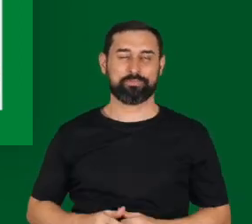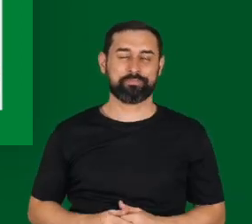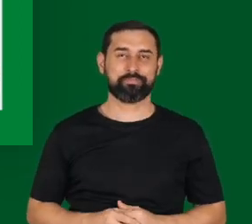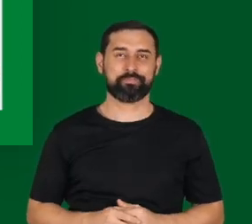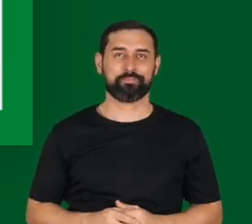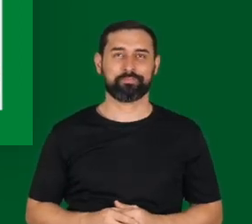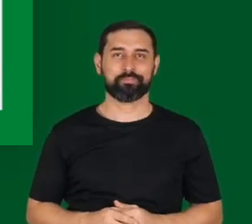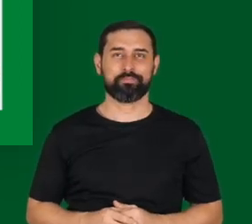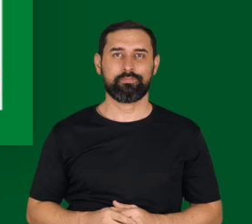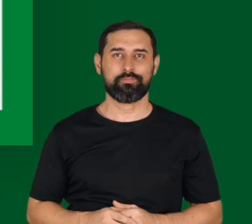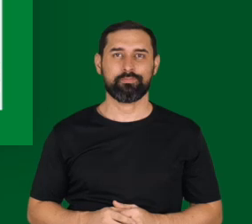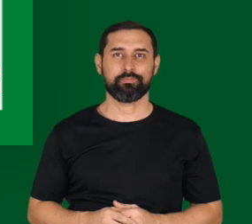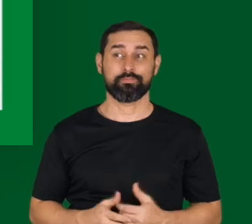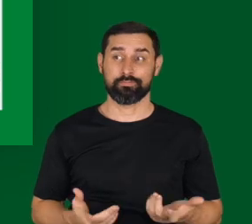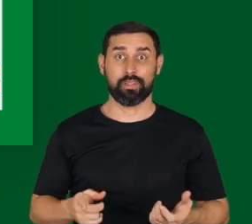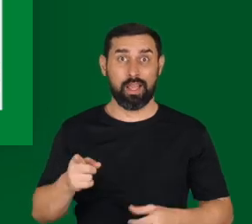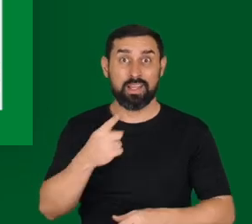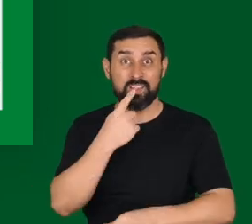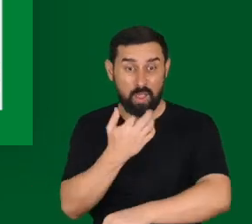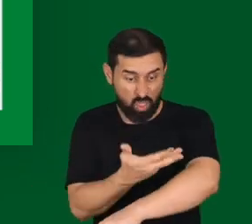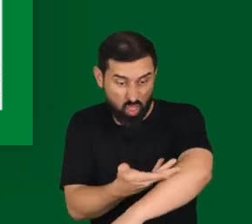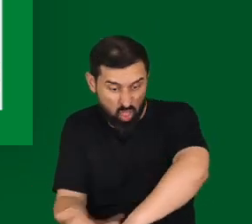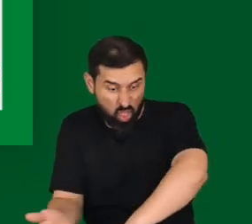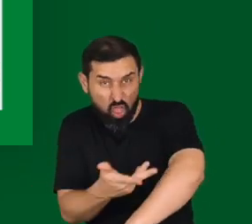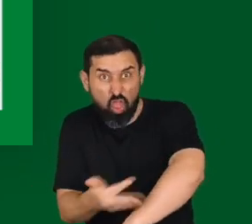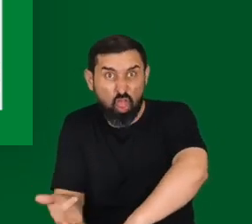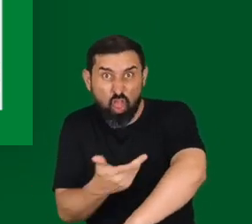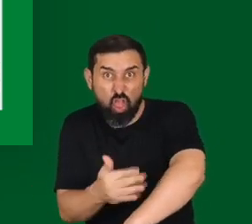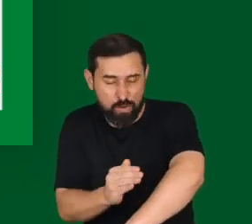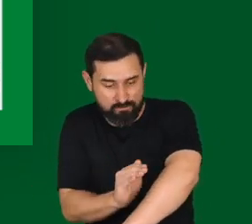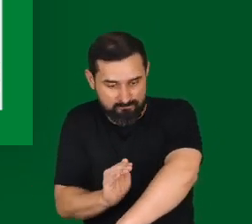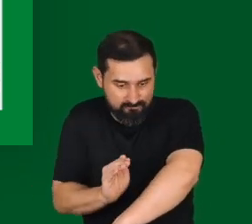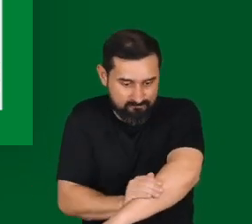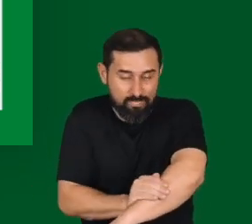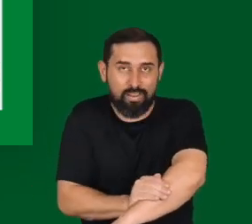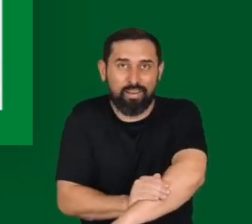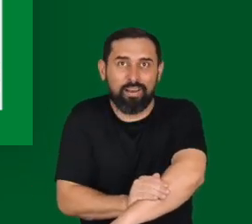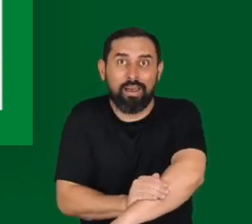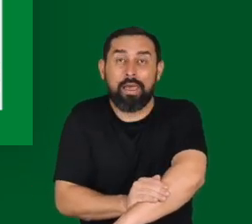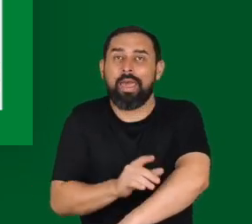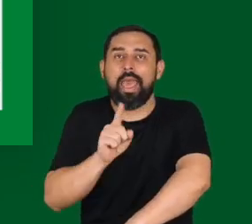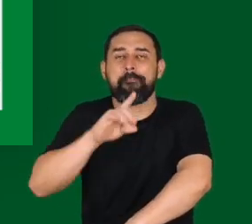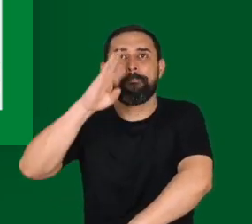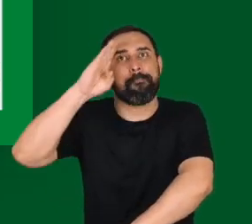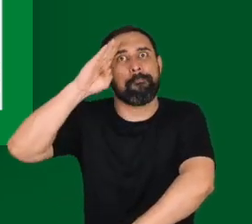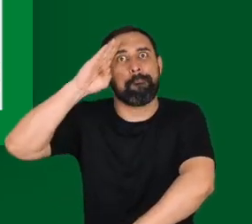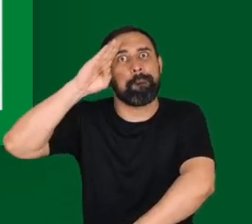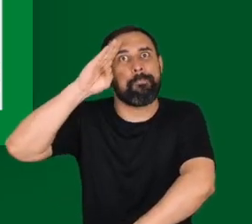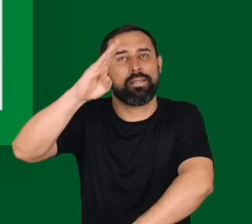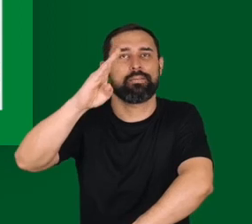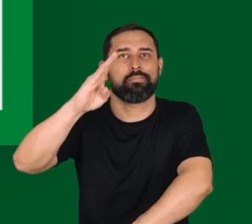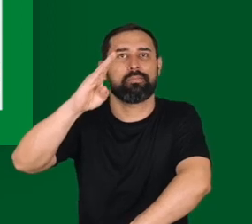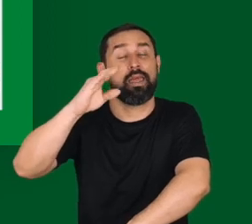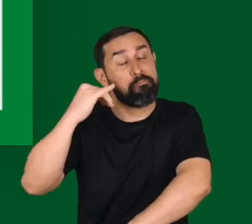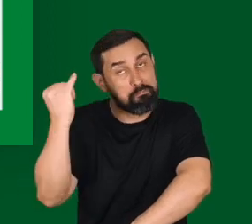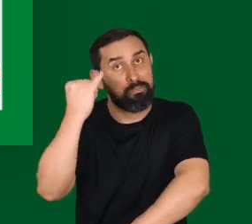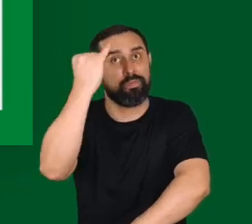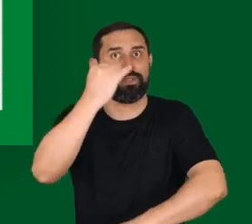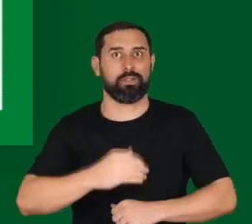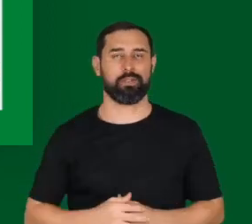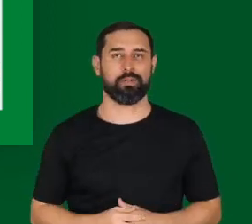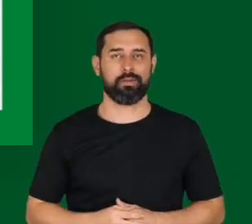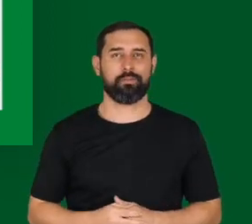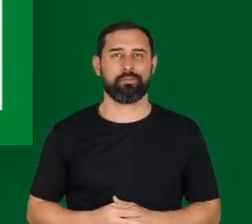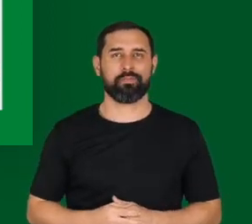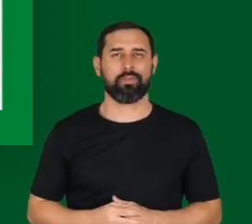naquele local. Então, pensar em se fechar realmente esse sangramento exsanguinante vai ser prioridade. Claro